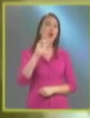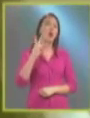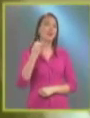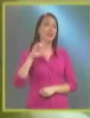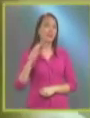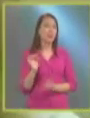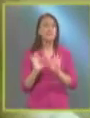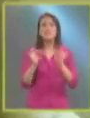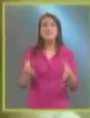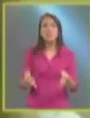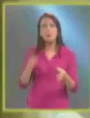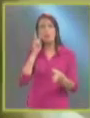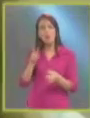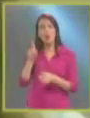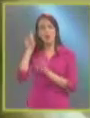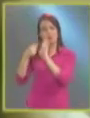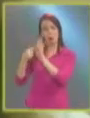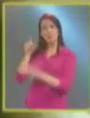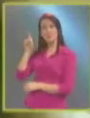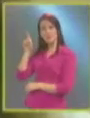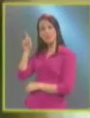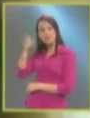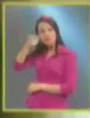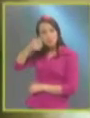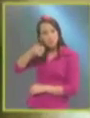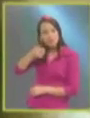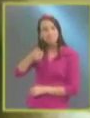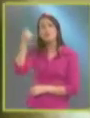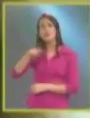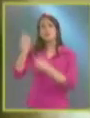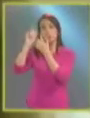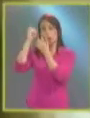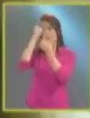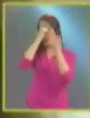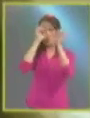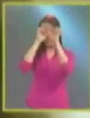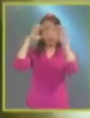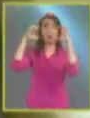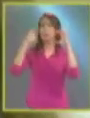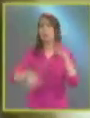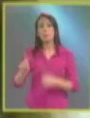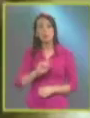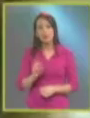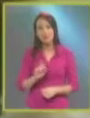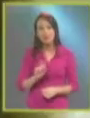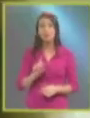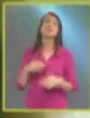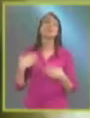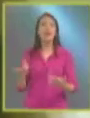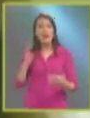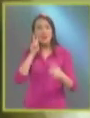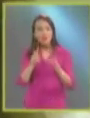usar só um oftalmoscópio direto, que é um aparelho igual a esse, não precisa dilatar a pupila da criança, e você vai ver o